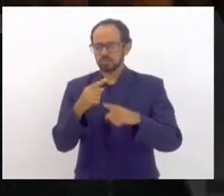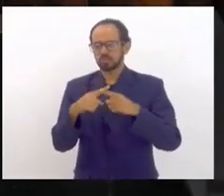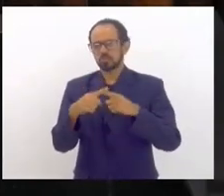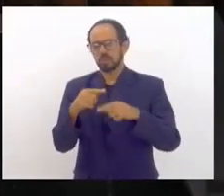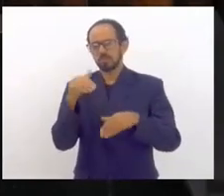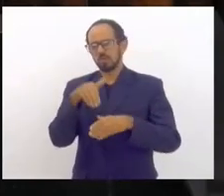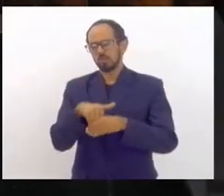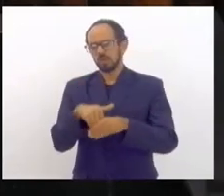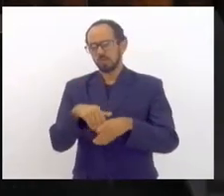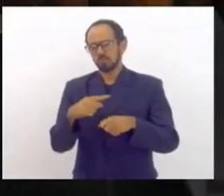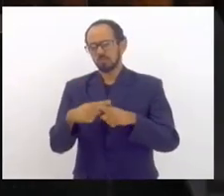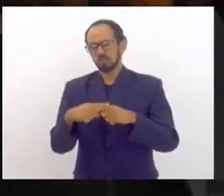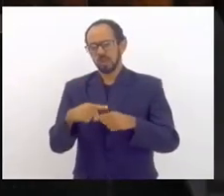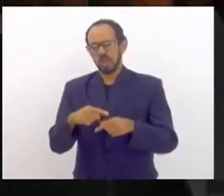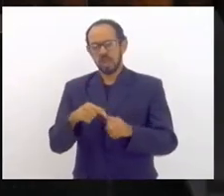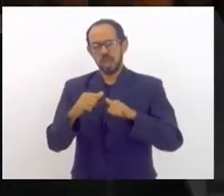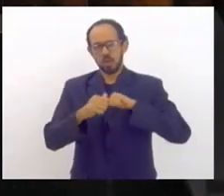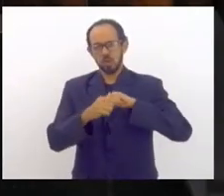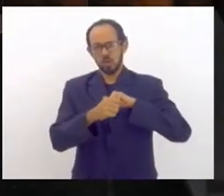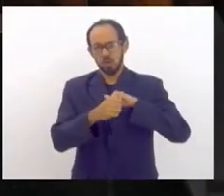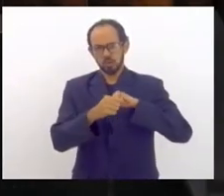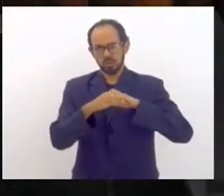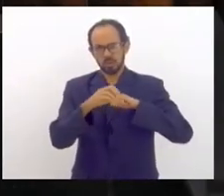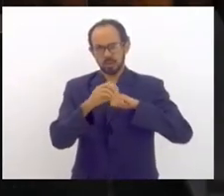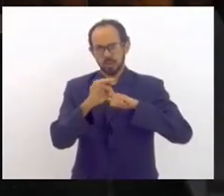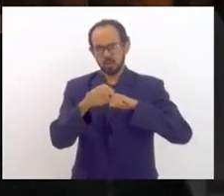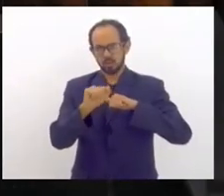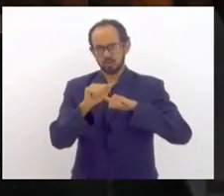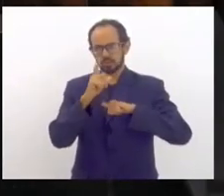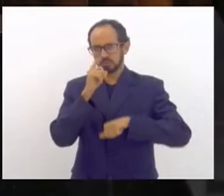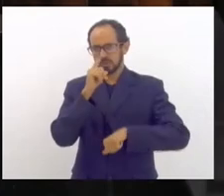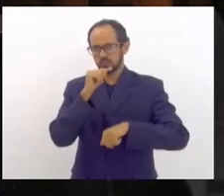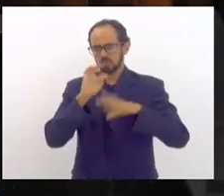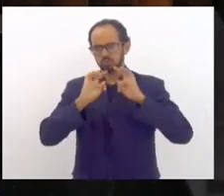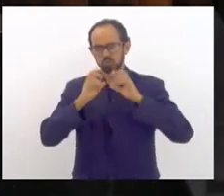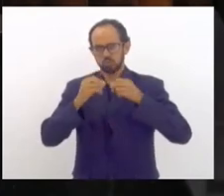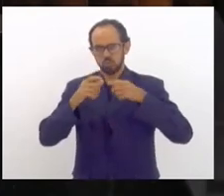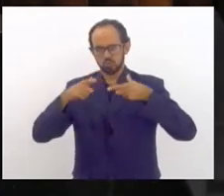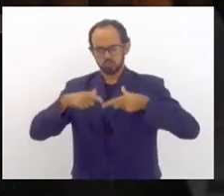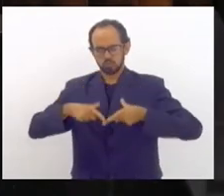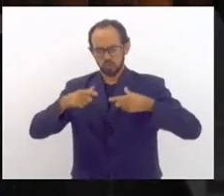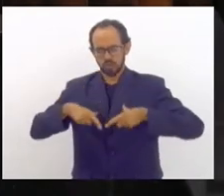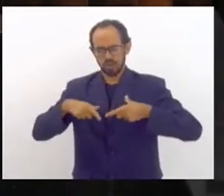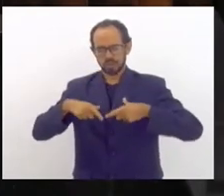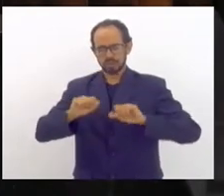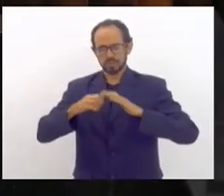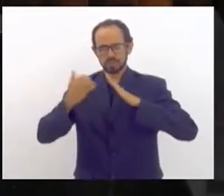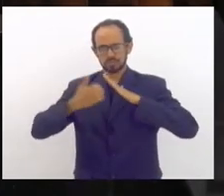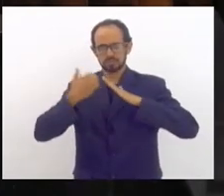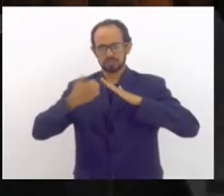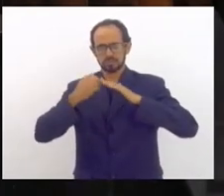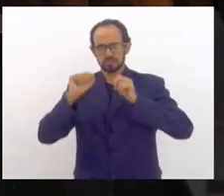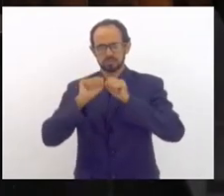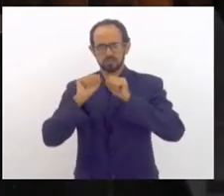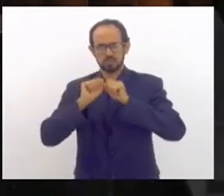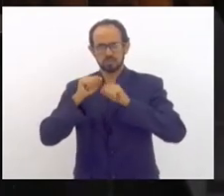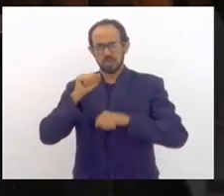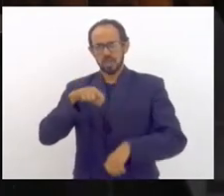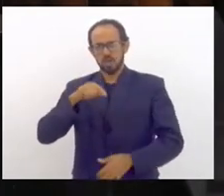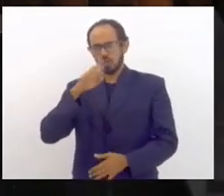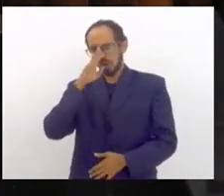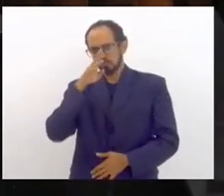porque muita conta de água, de consumo de água de todos os locais onde as empresas foram instaladas, está vindo um